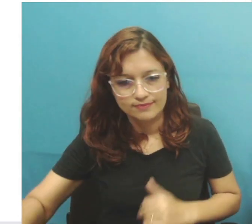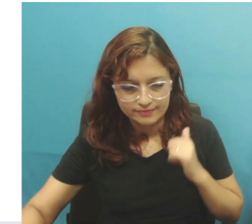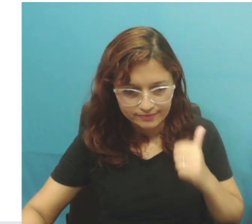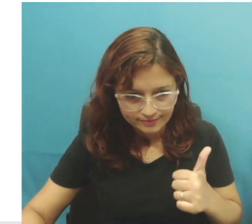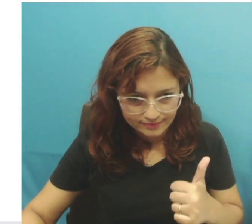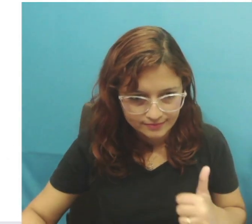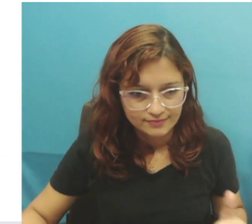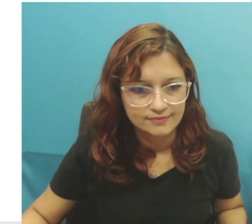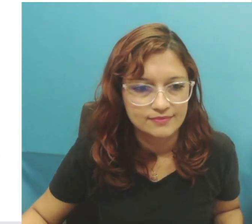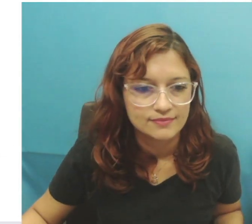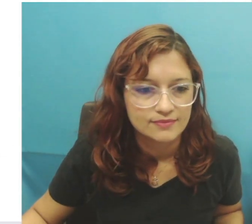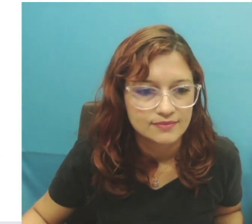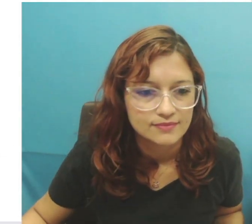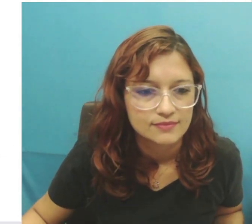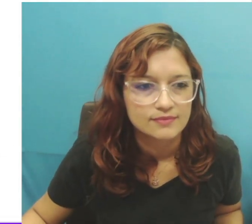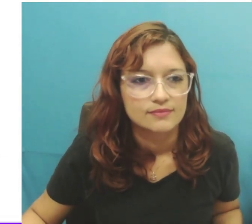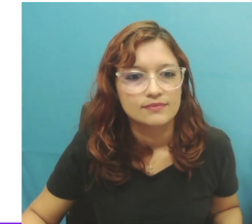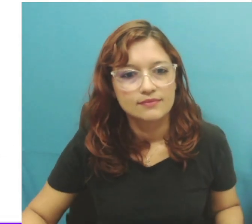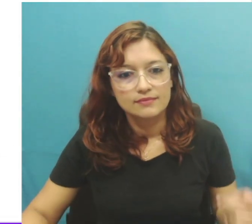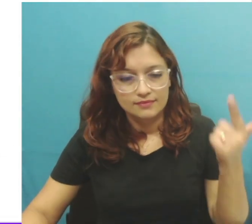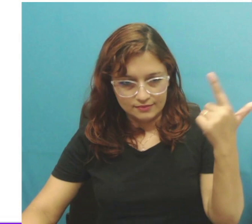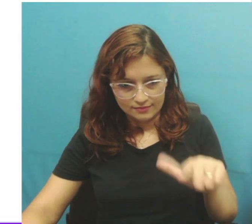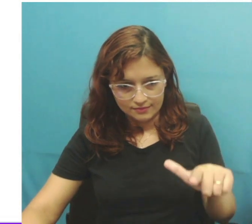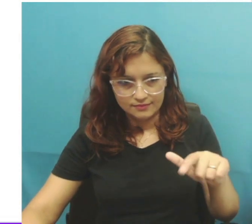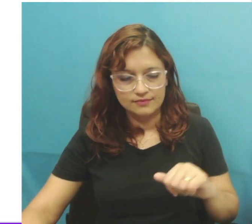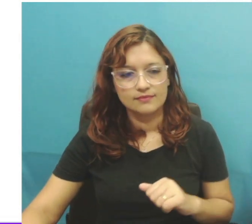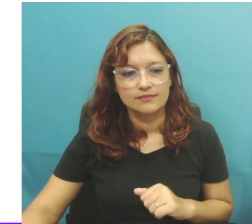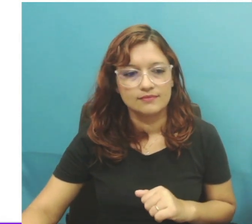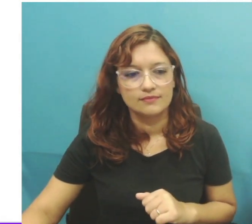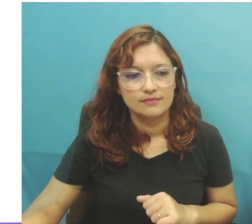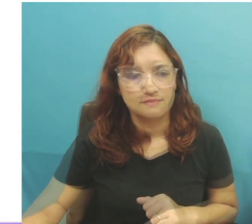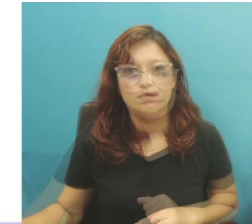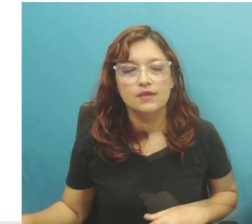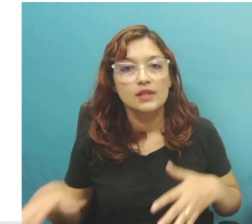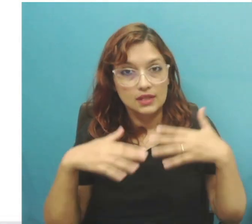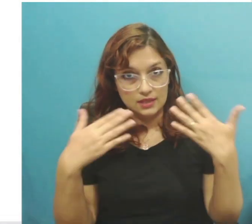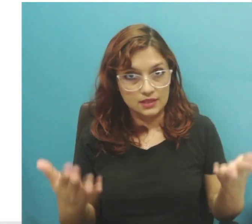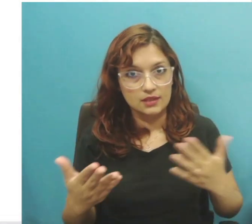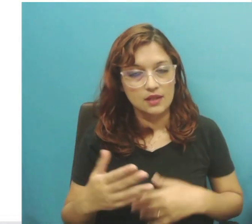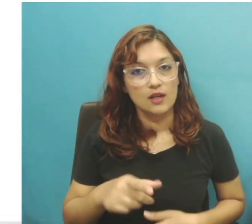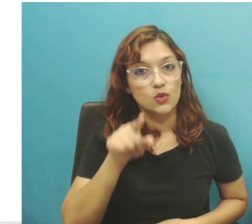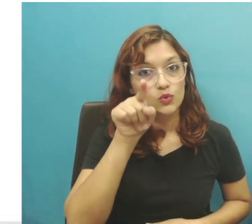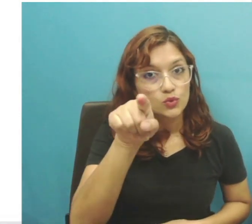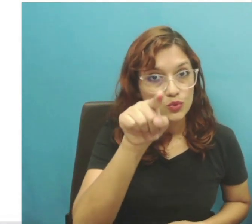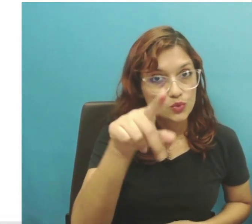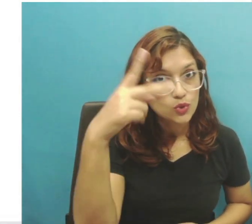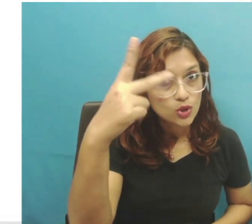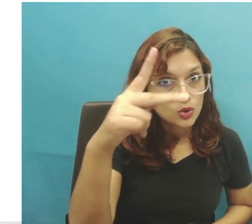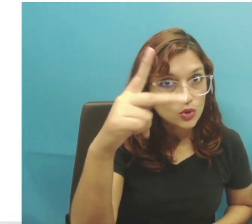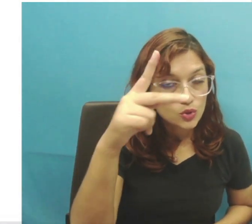você entender de uma vez por todas. Mais um exemplo.